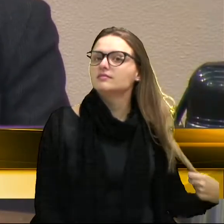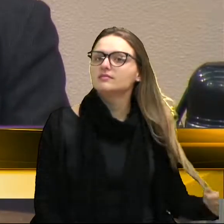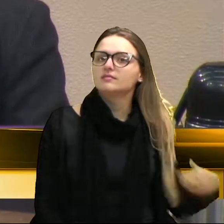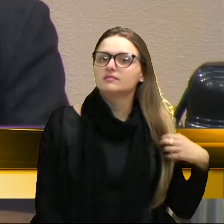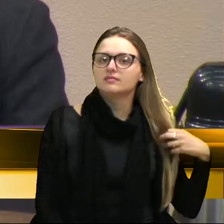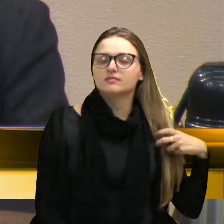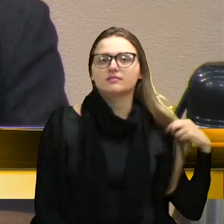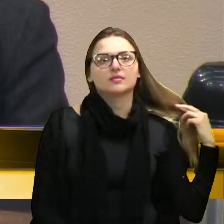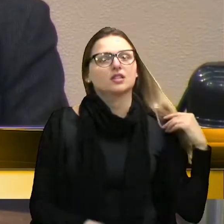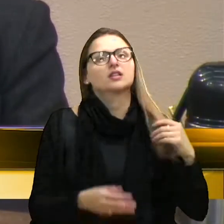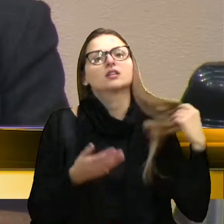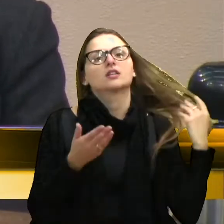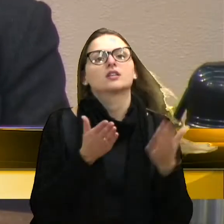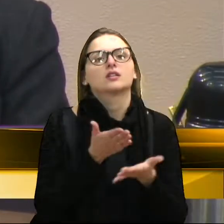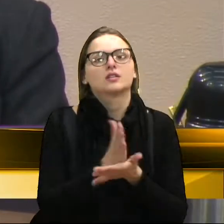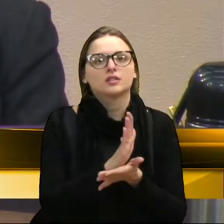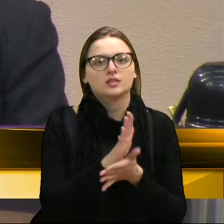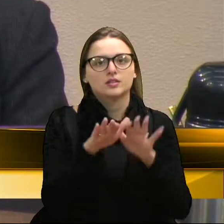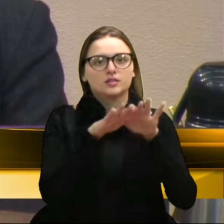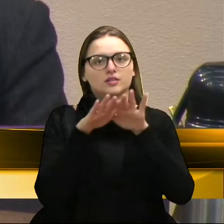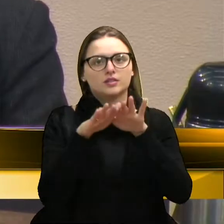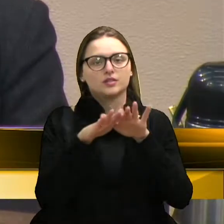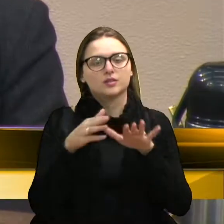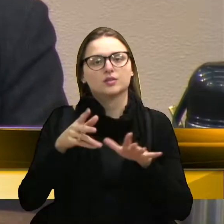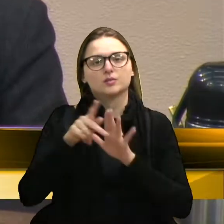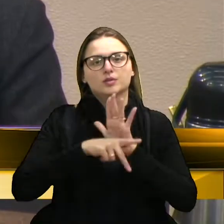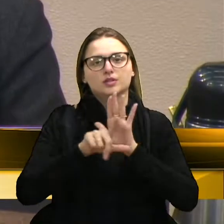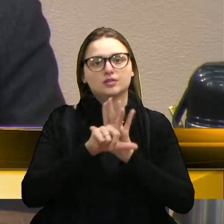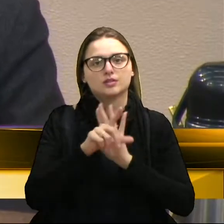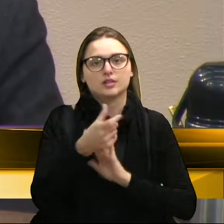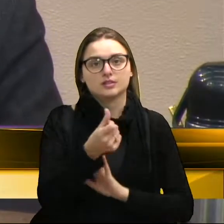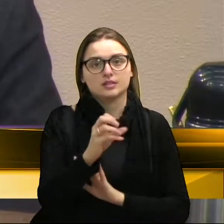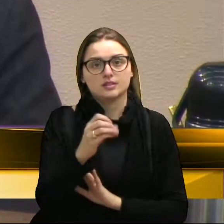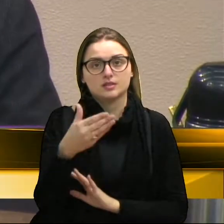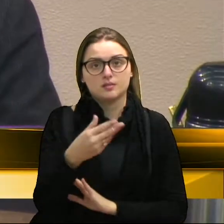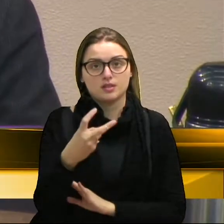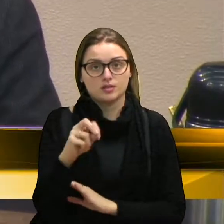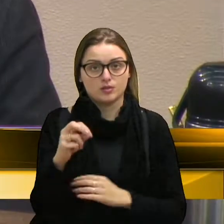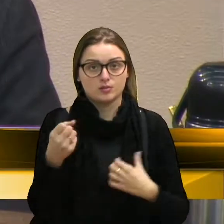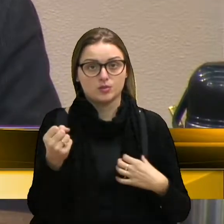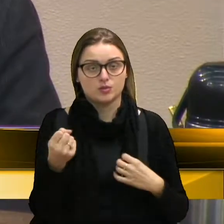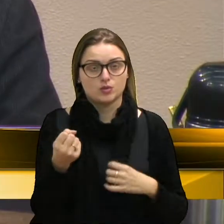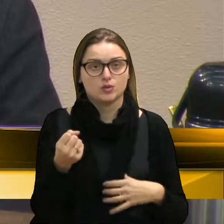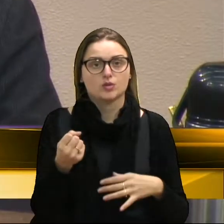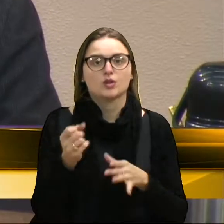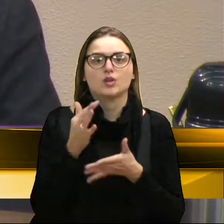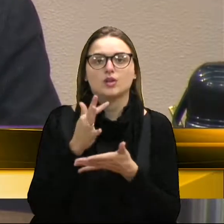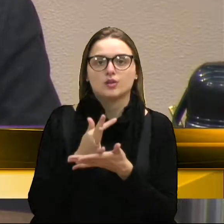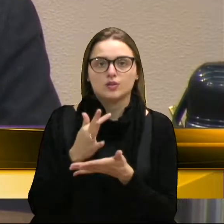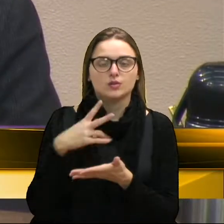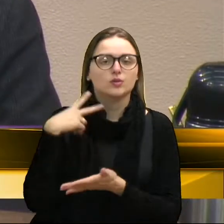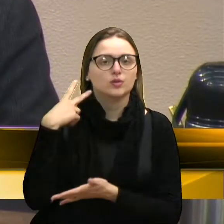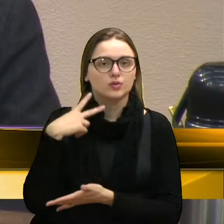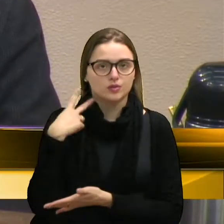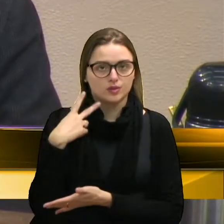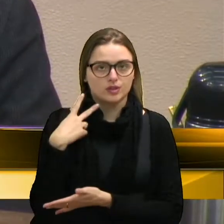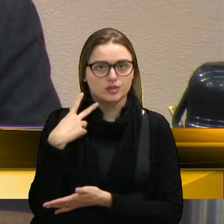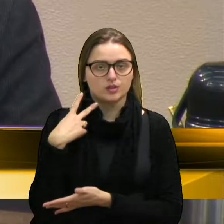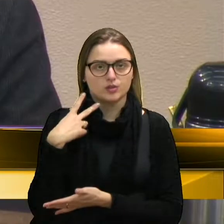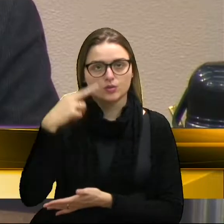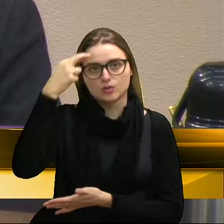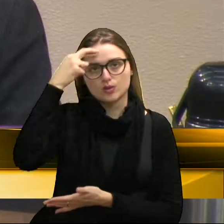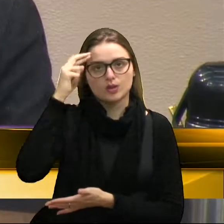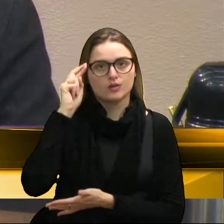Aprovado por unanimidade o projeto de lei número 61 de 2018, com a ausência do vereador